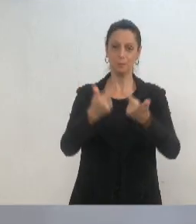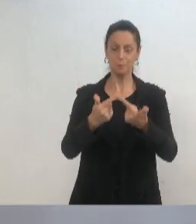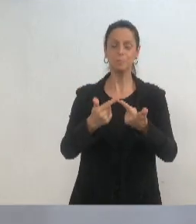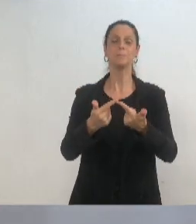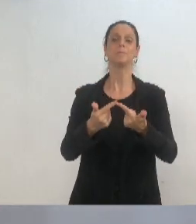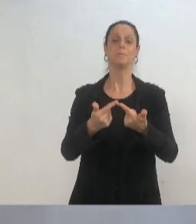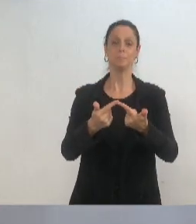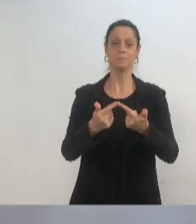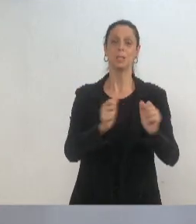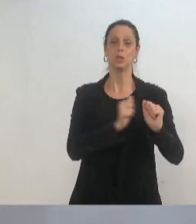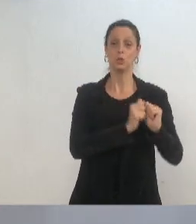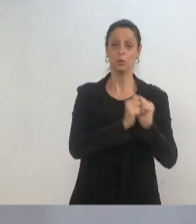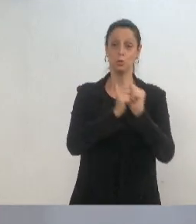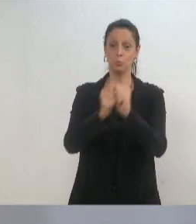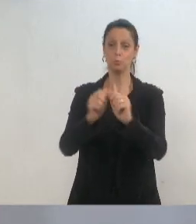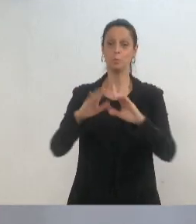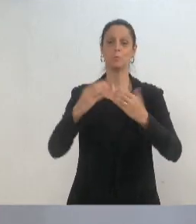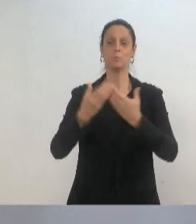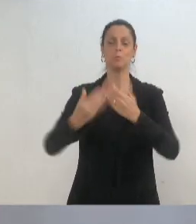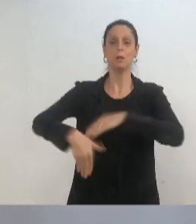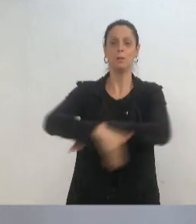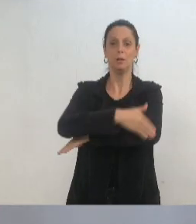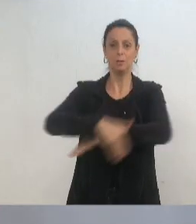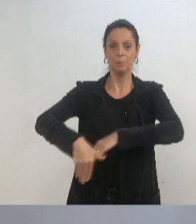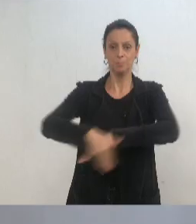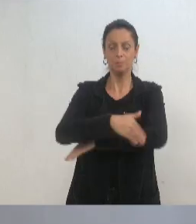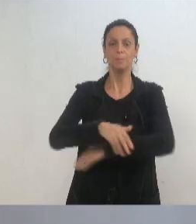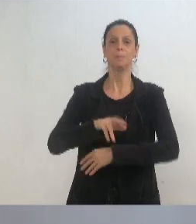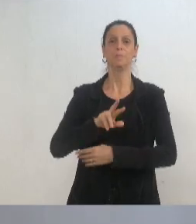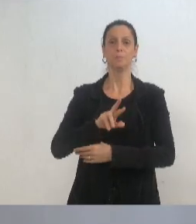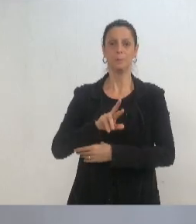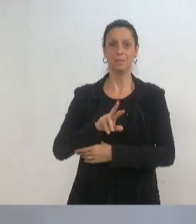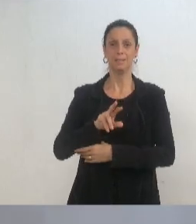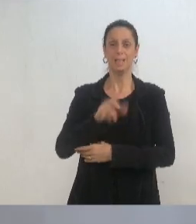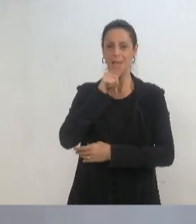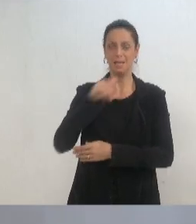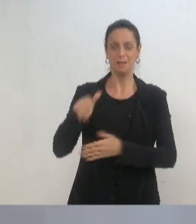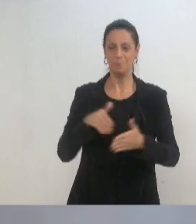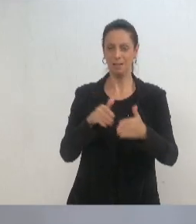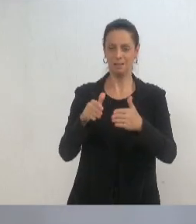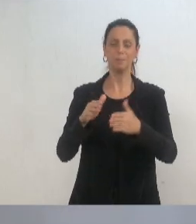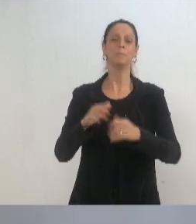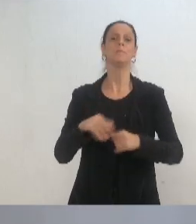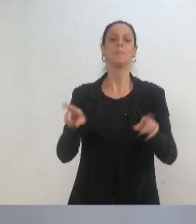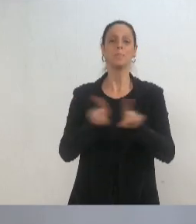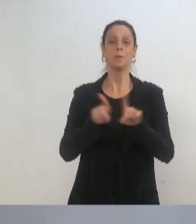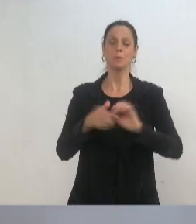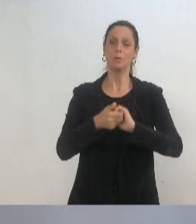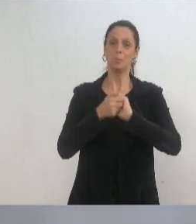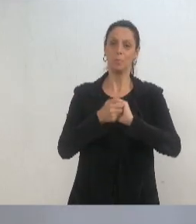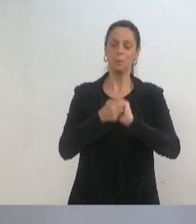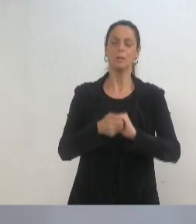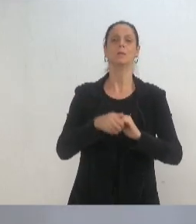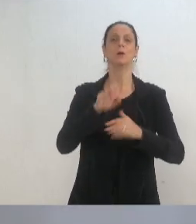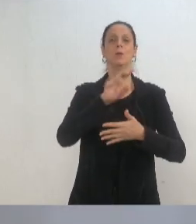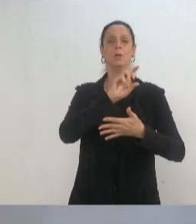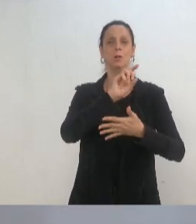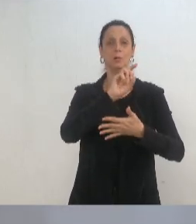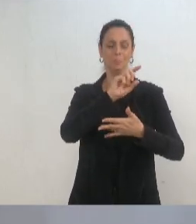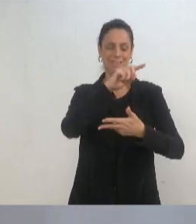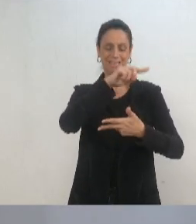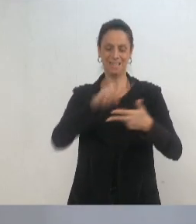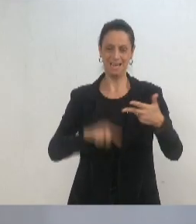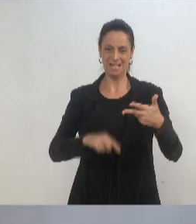justamente com a comissão de moradores da rua Ribeirão Shelters e eu quero cumprimentar o senhor Samuel, a dona Crista e a dona Giza,